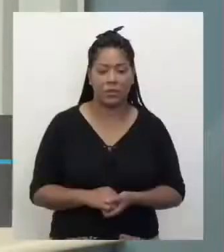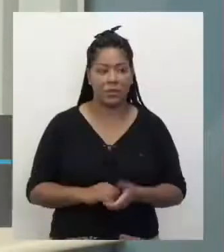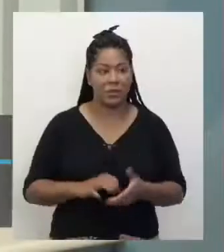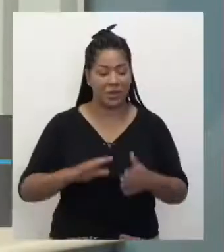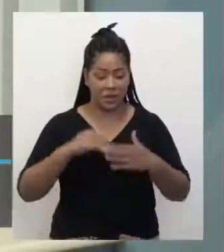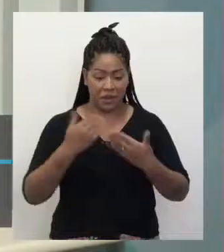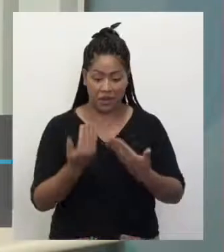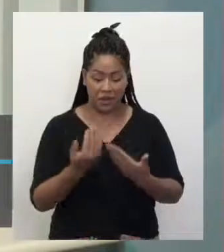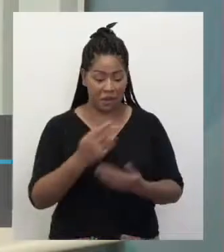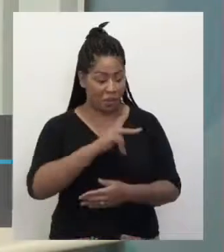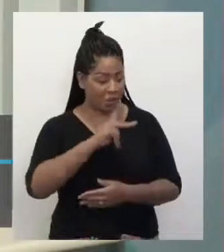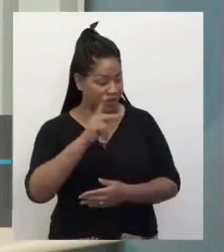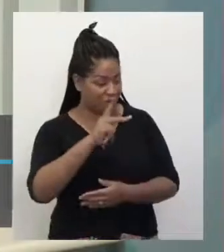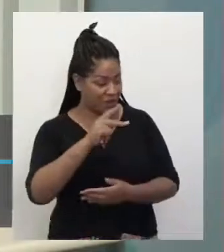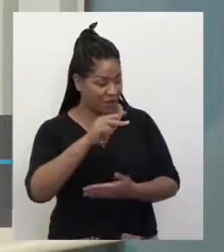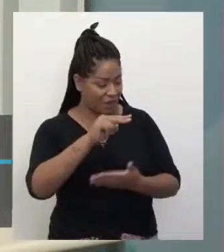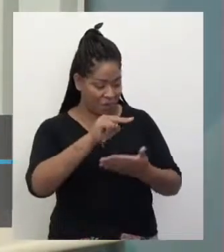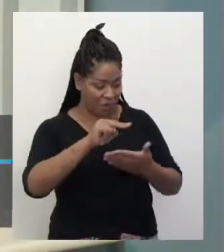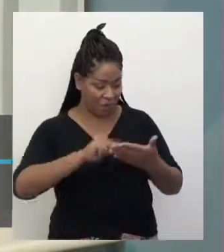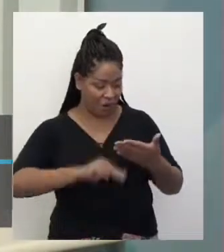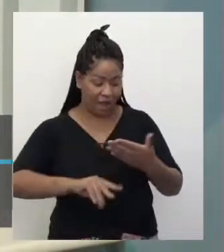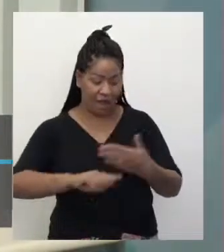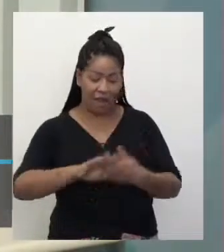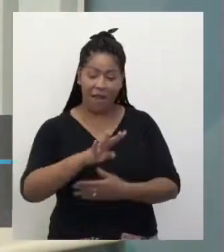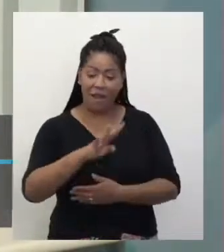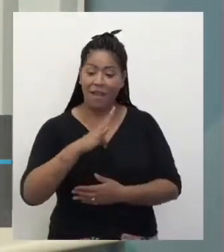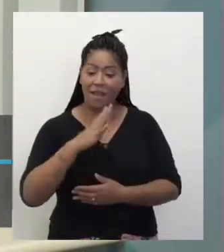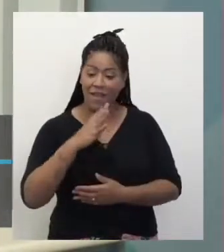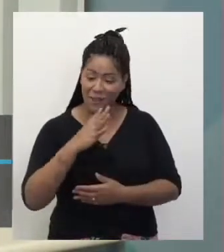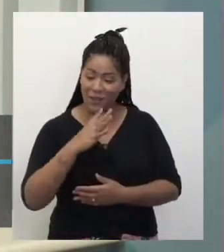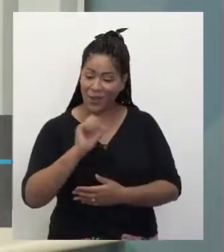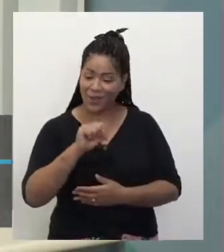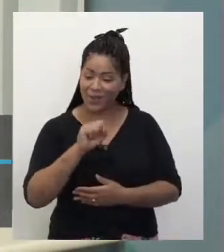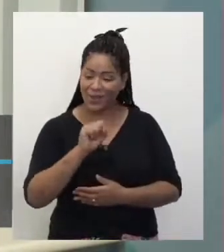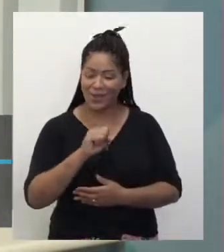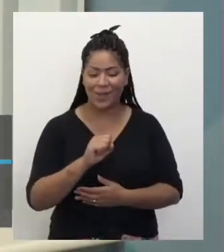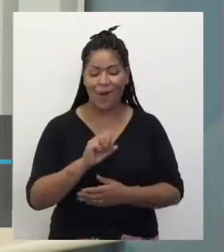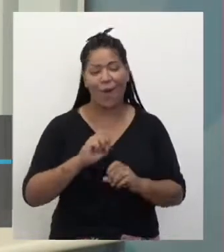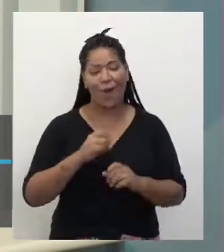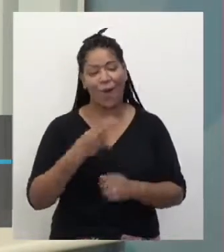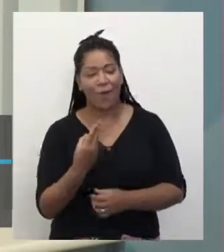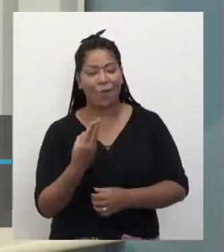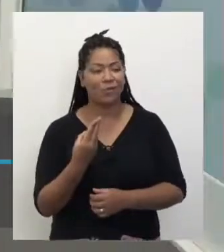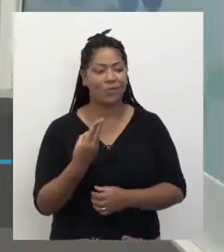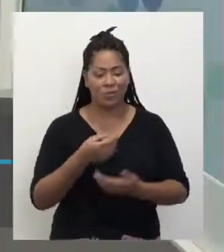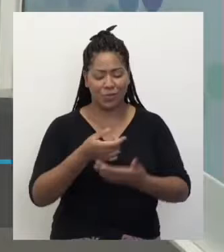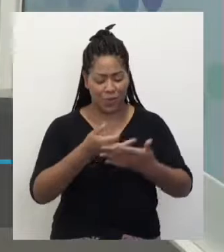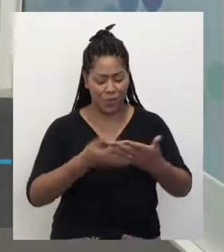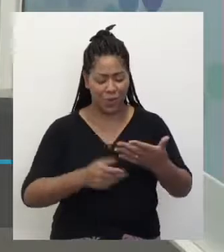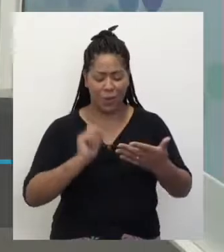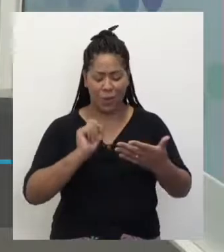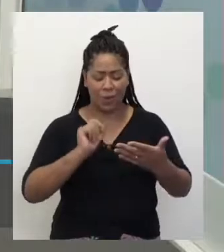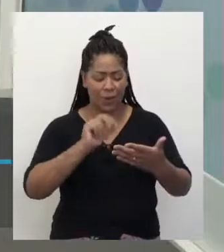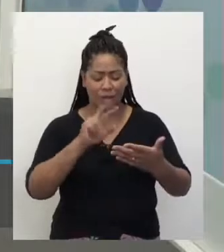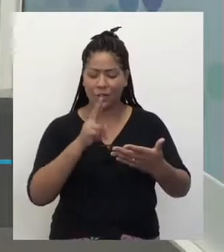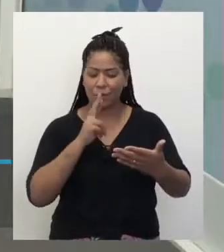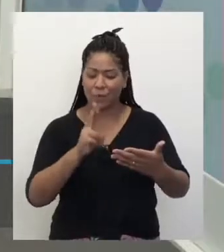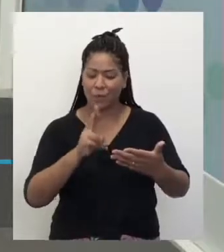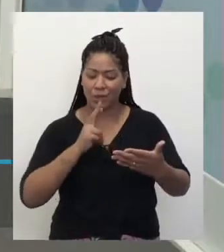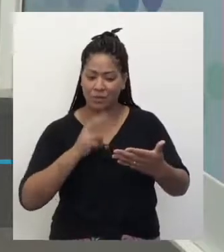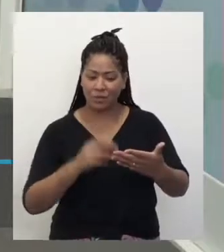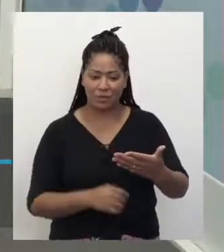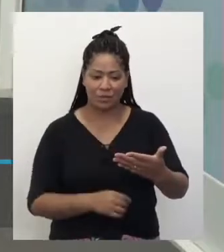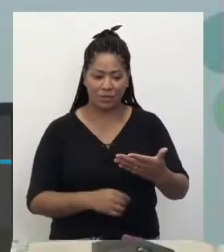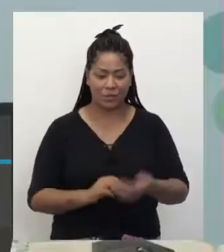E então, professora Elaine, eles conhecem memes famosos? Quais que eles comentaram aí no chat? Sim, vamos lá.